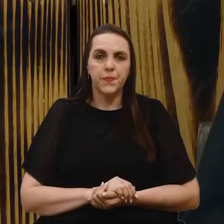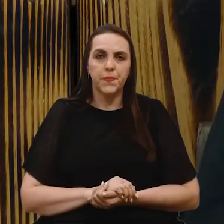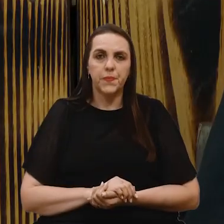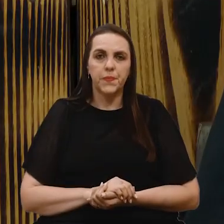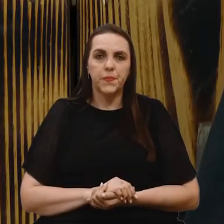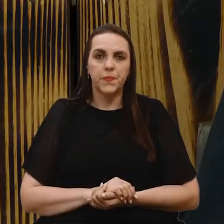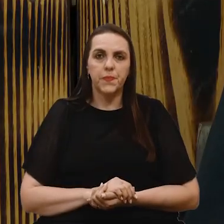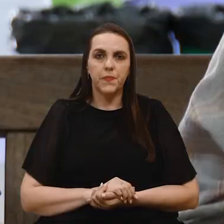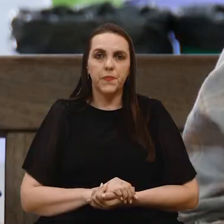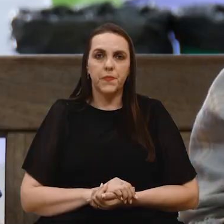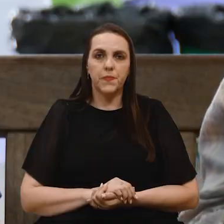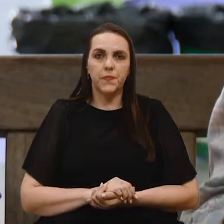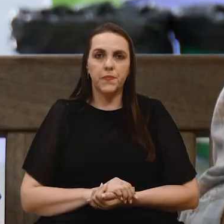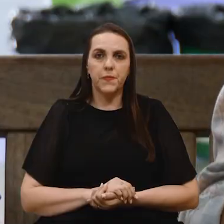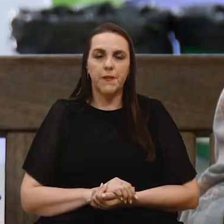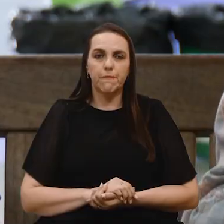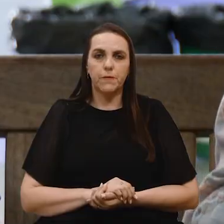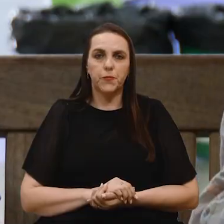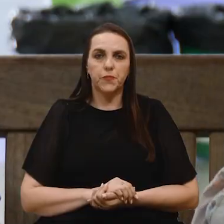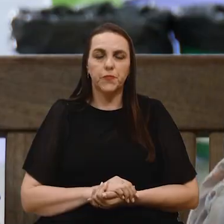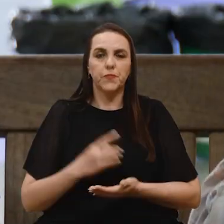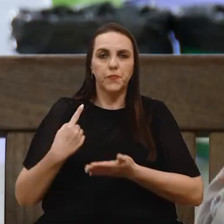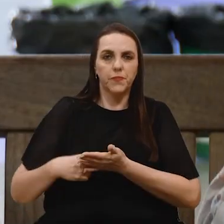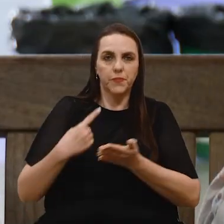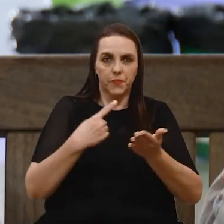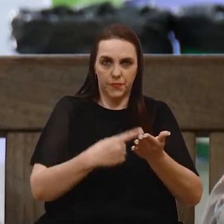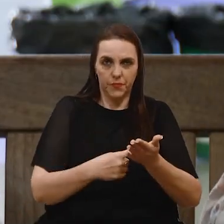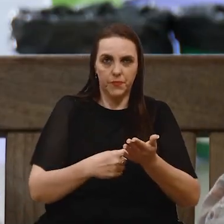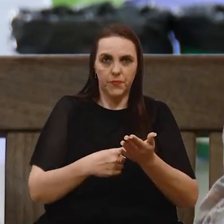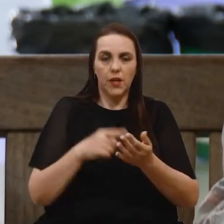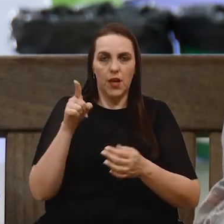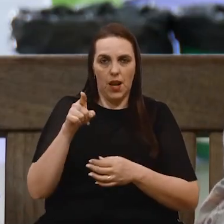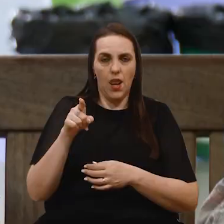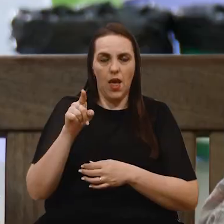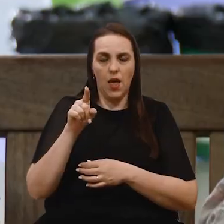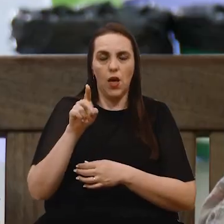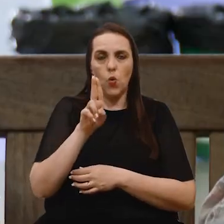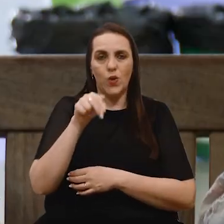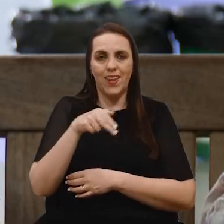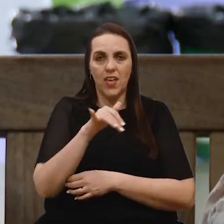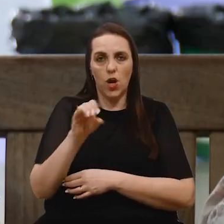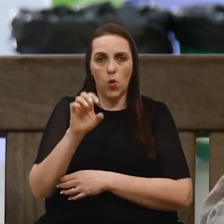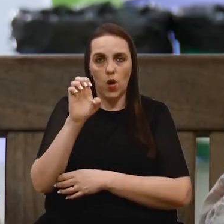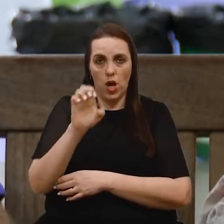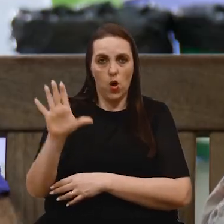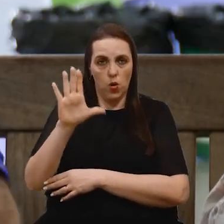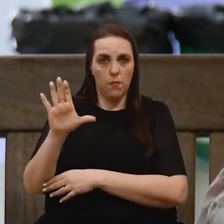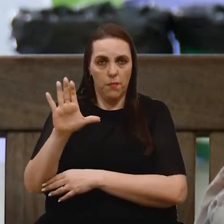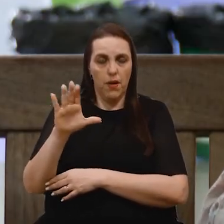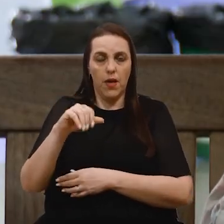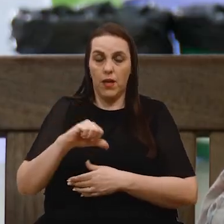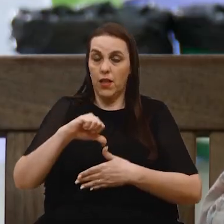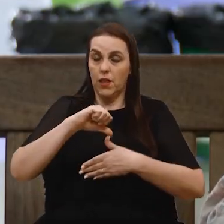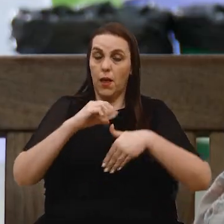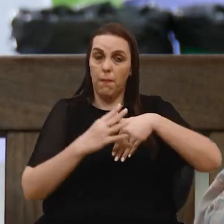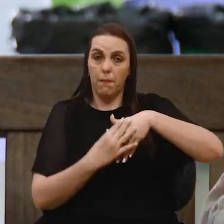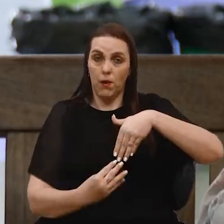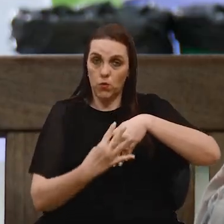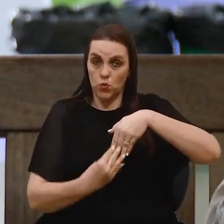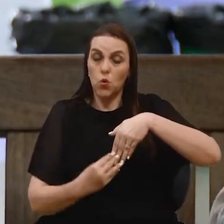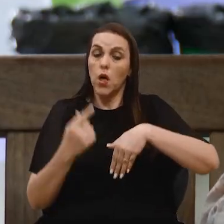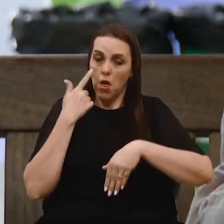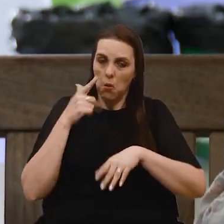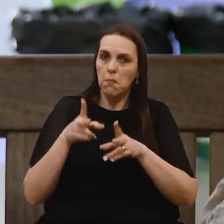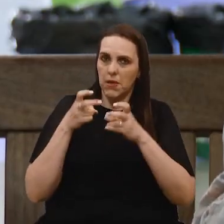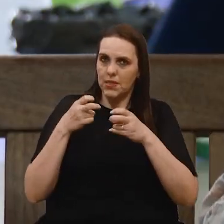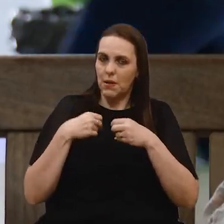Bom, o acordo União Europeia com o Mercosul, eu vejo com bons olhos. Eu sei que talvez